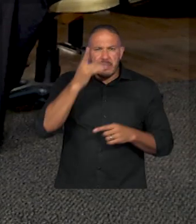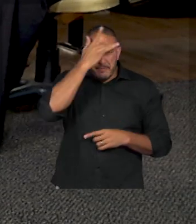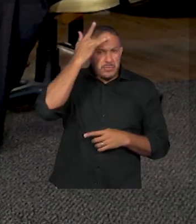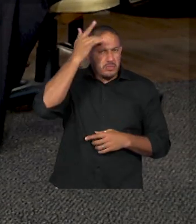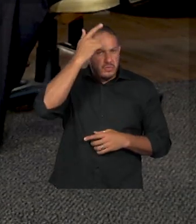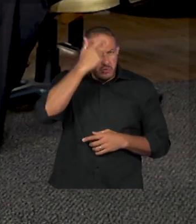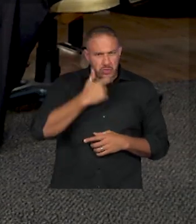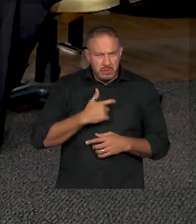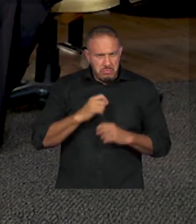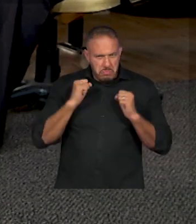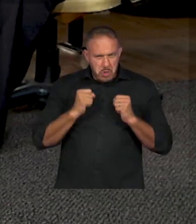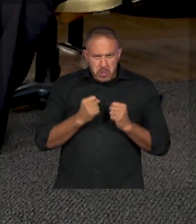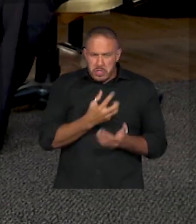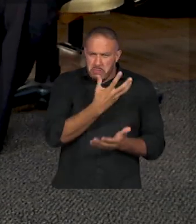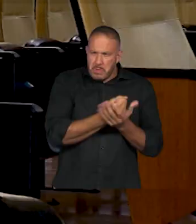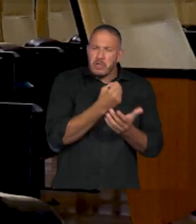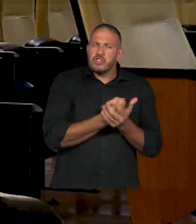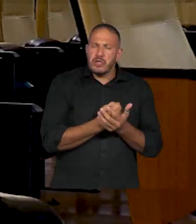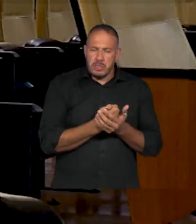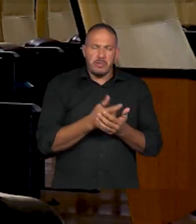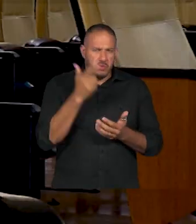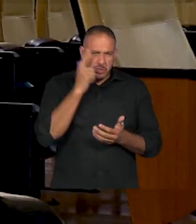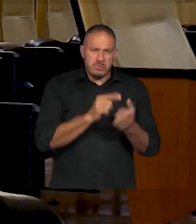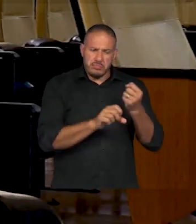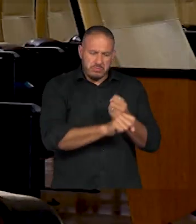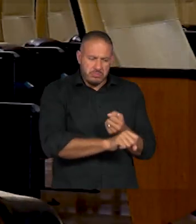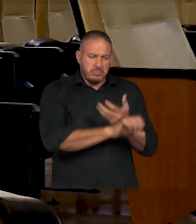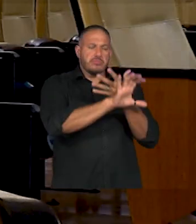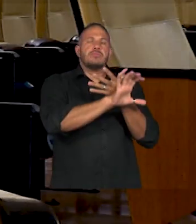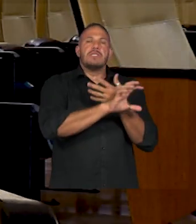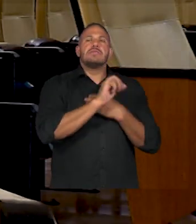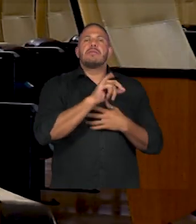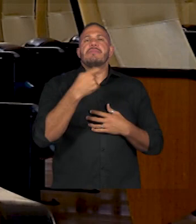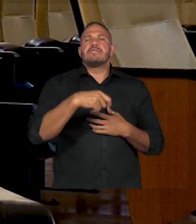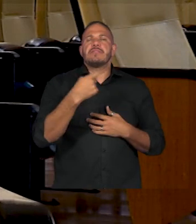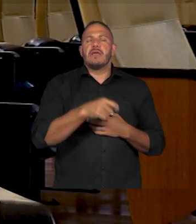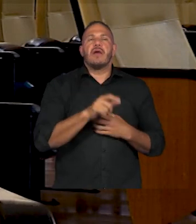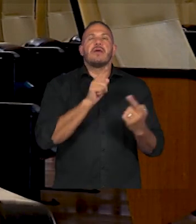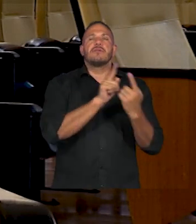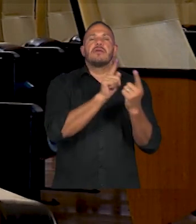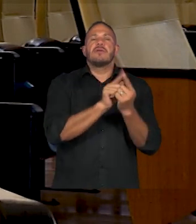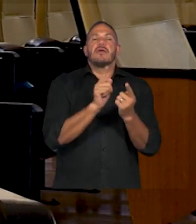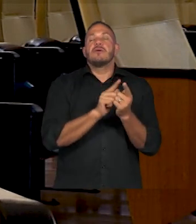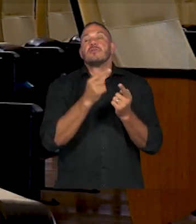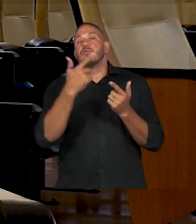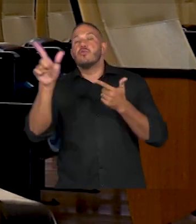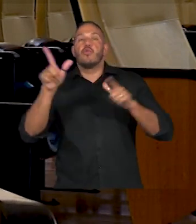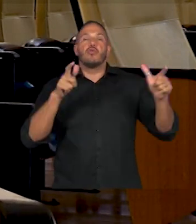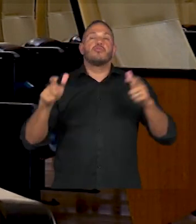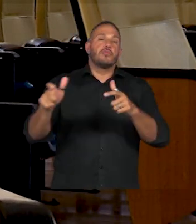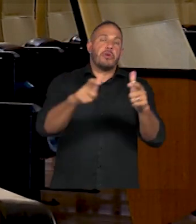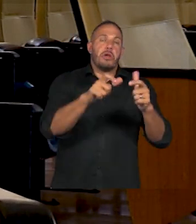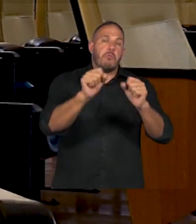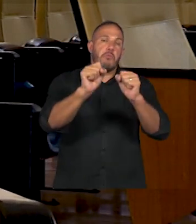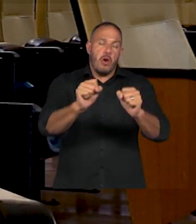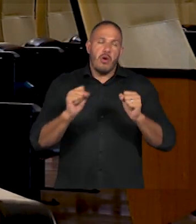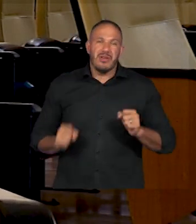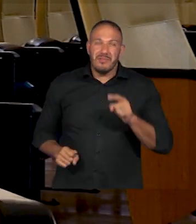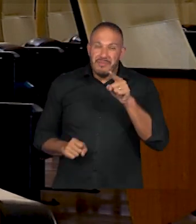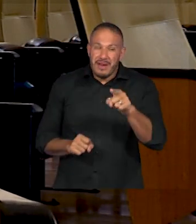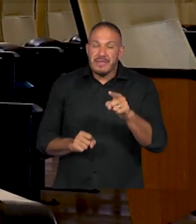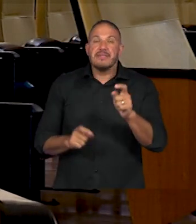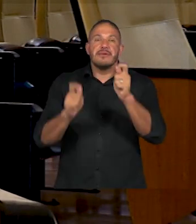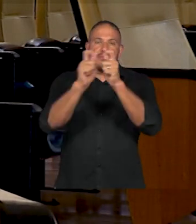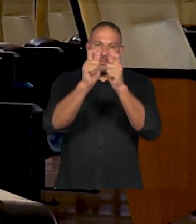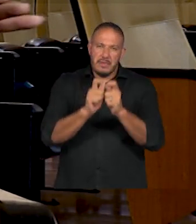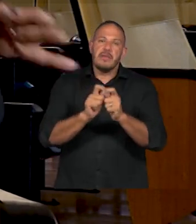baixar e fazer a ligação se ele precisar ser atendido por alguém em outro local. Mas é específico